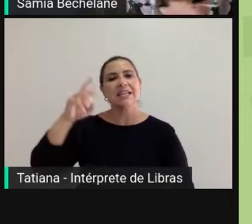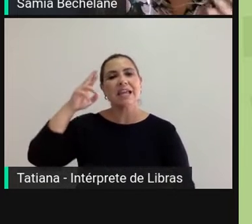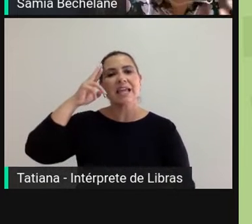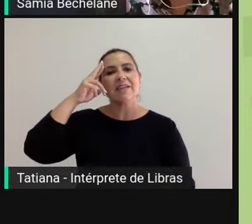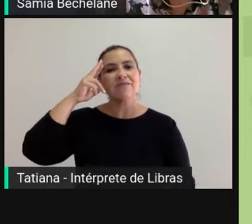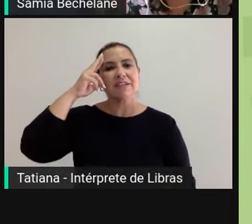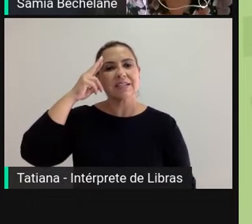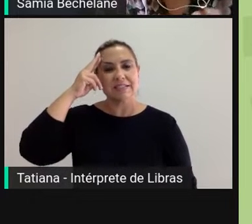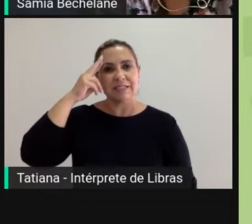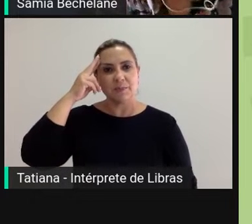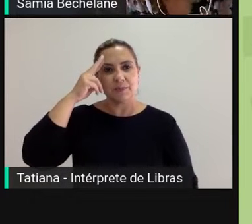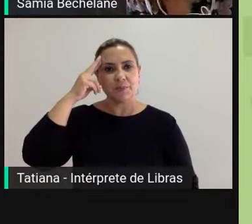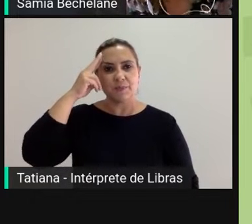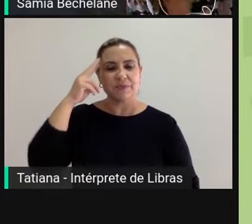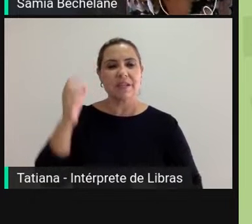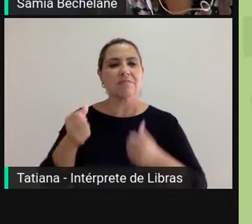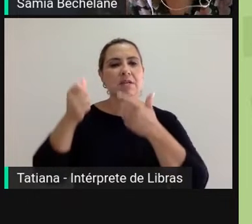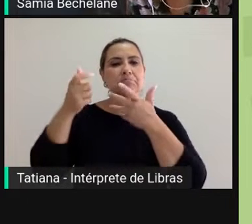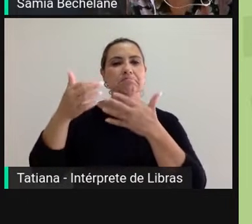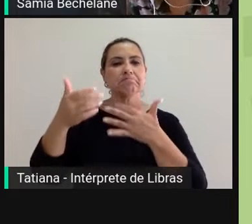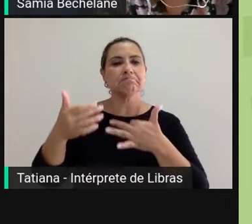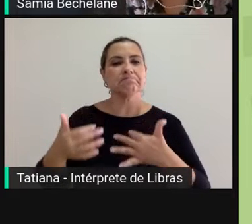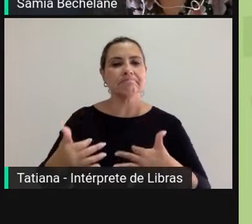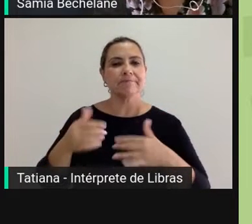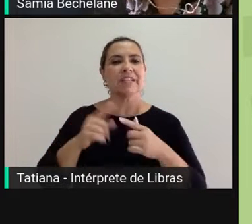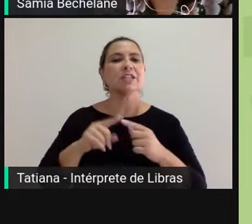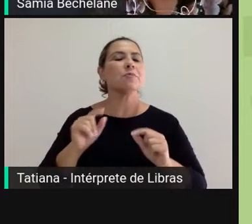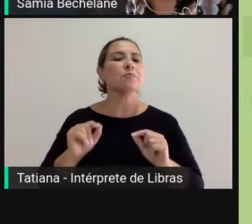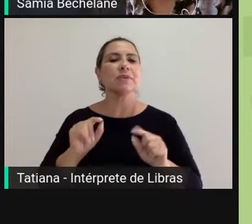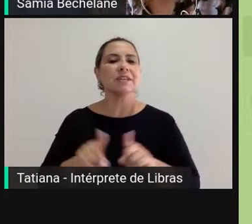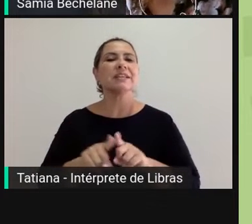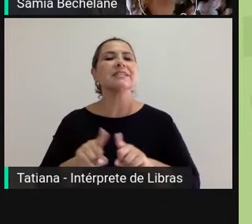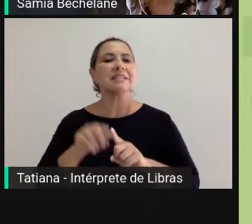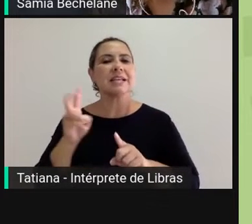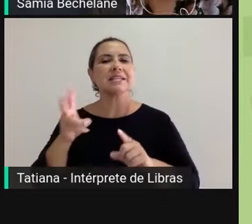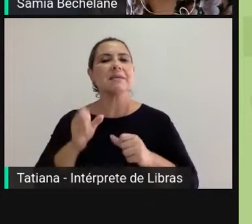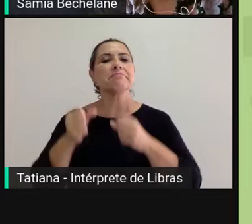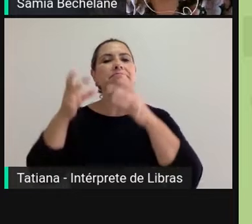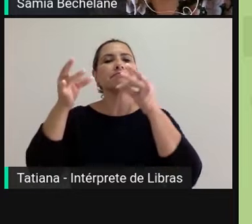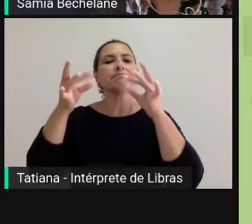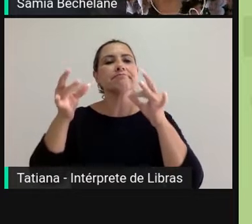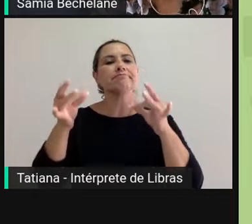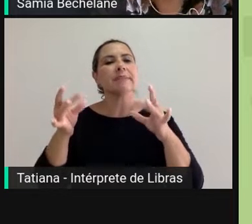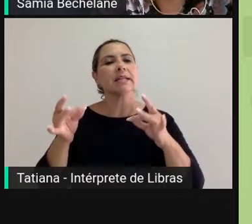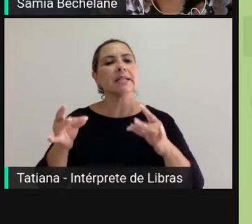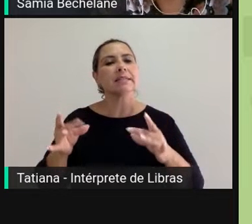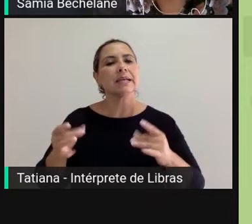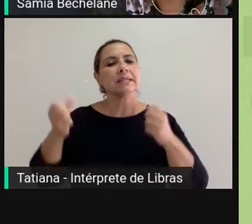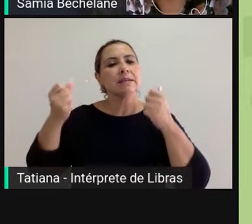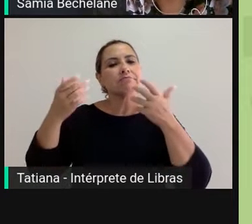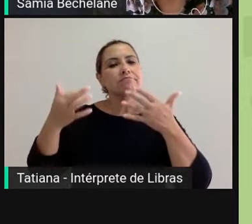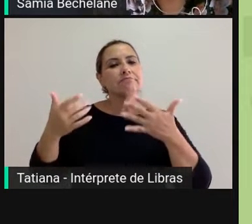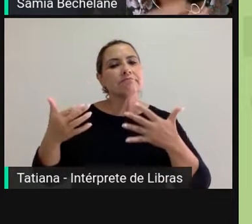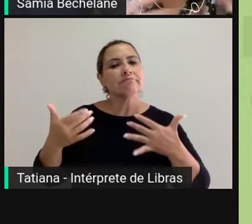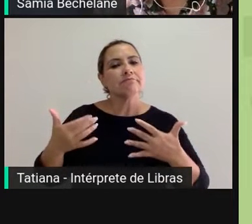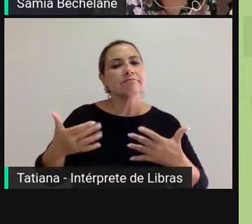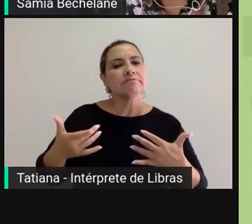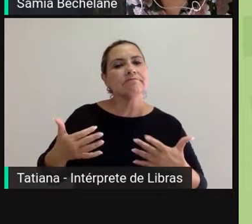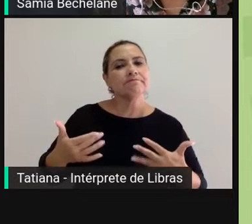né? E fazer também uma descrição, porque a etnografia é também sobre descrição, né? Descrição de